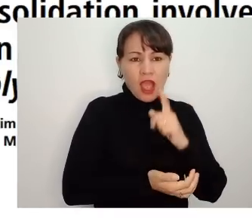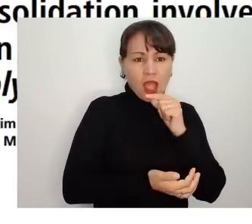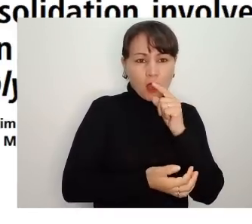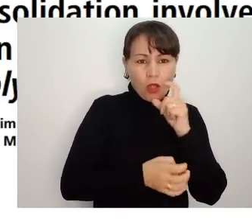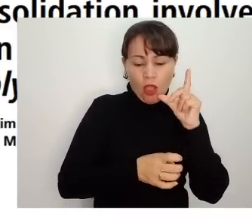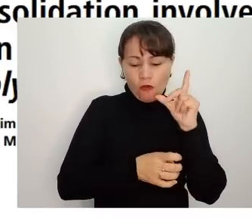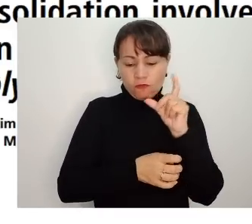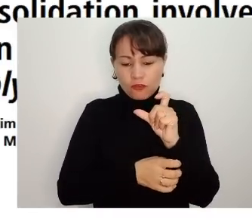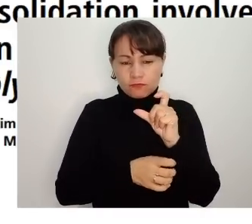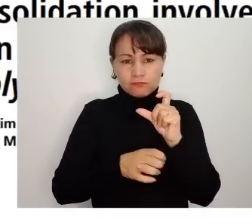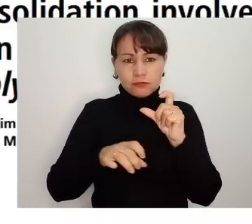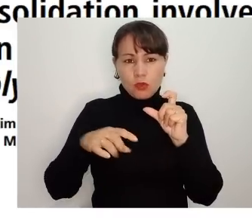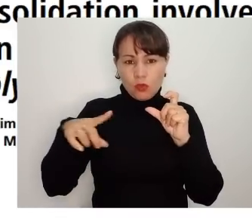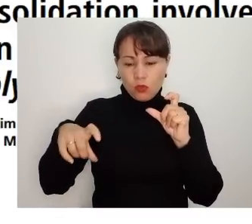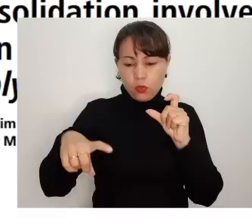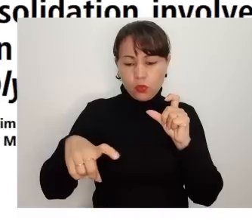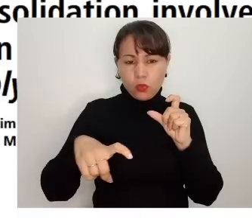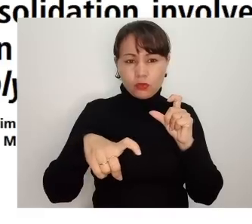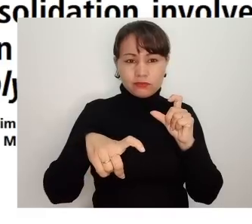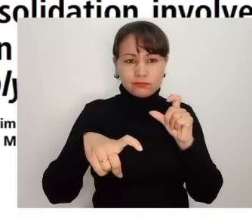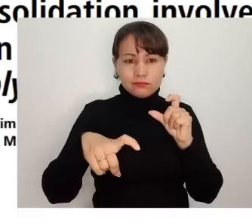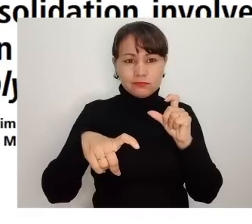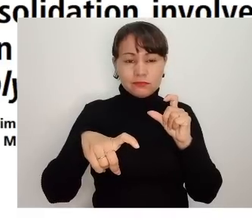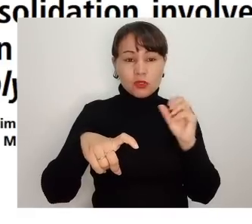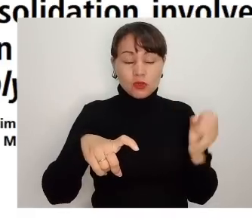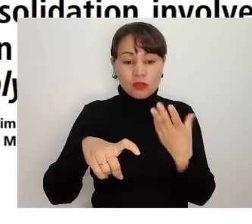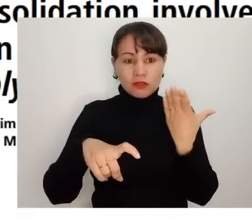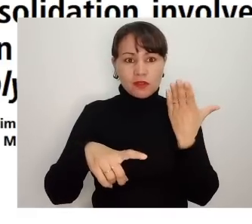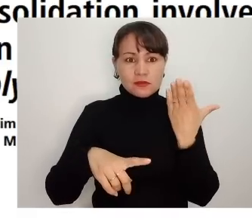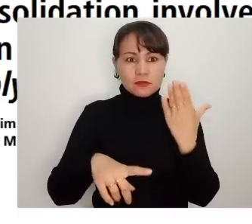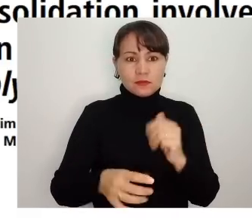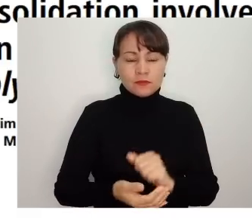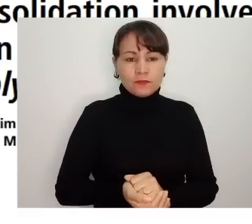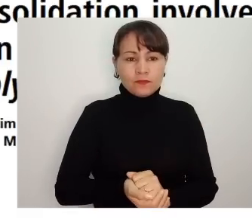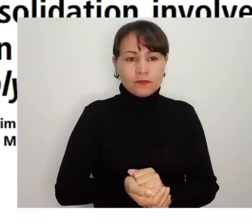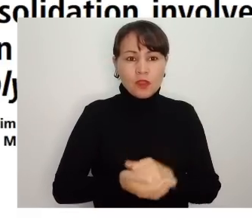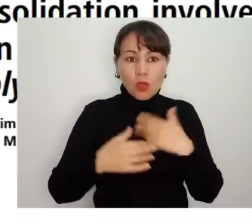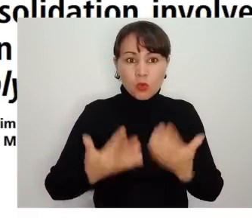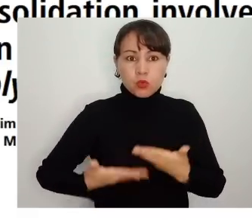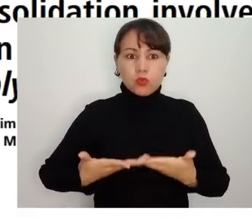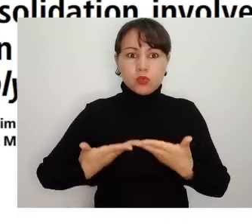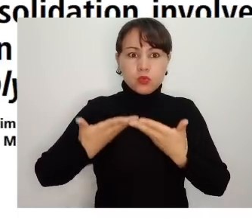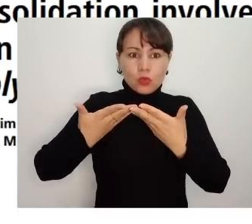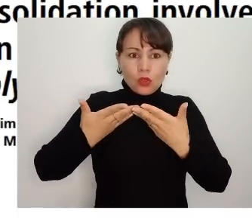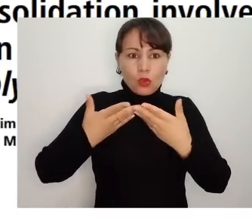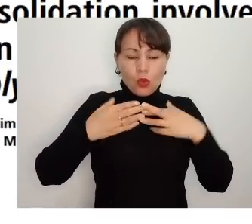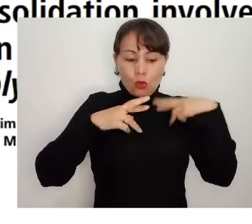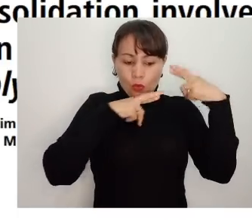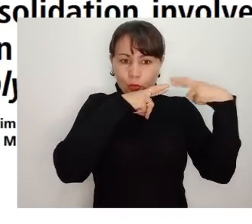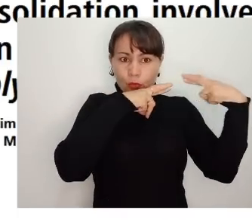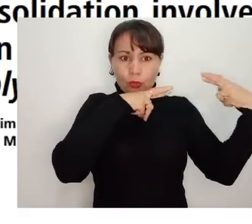com um jato de água nesse sifão, o que aconteceu? estimulou os